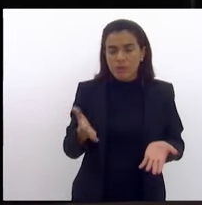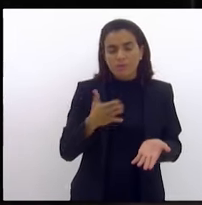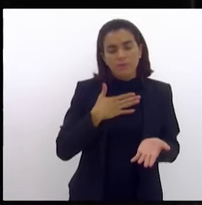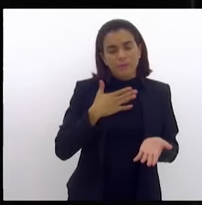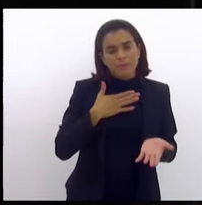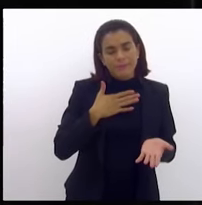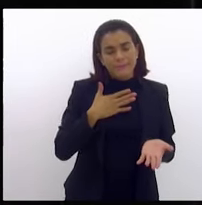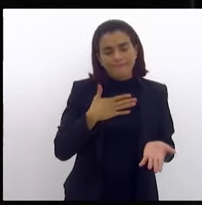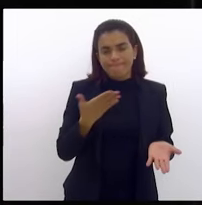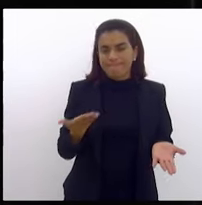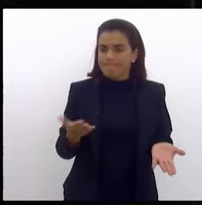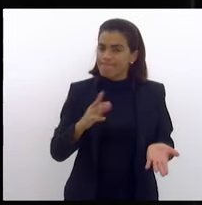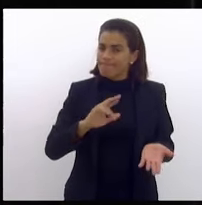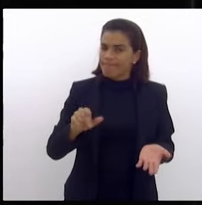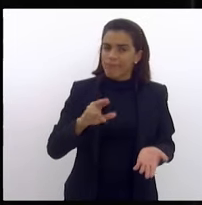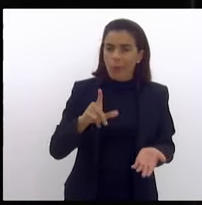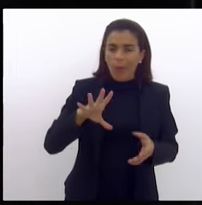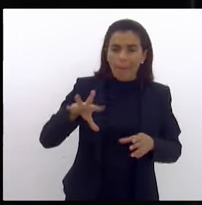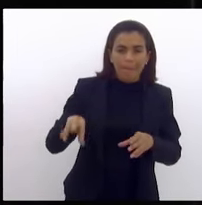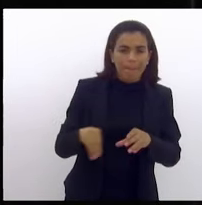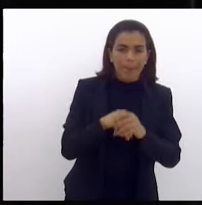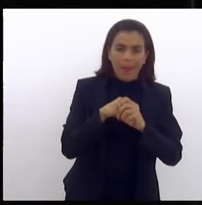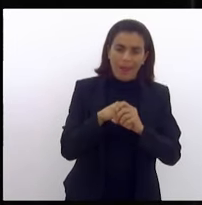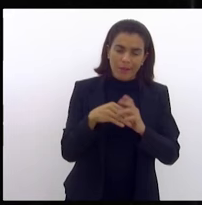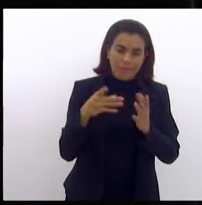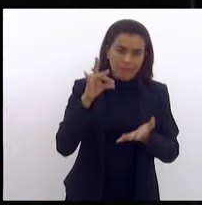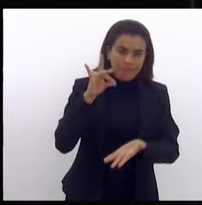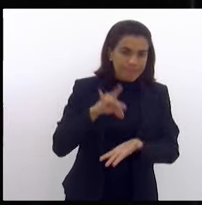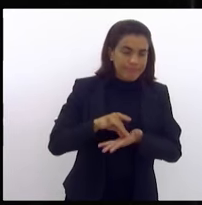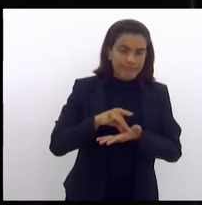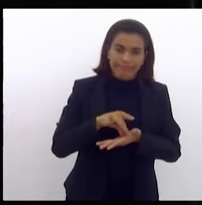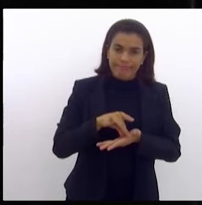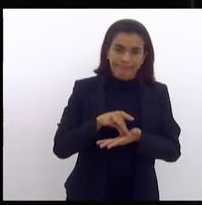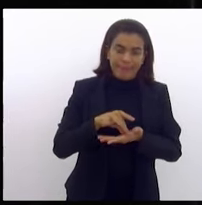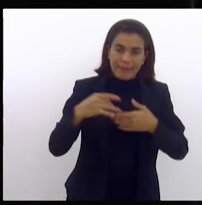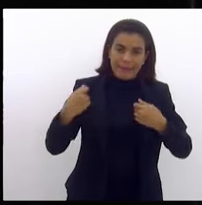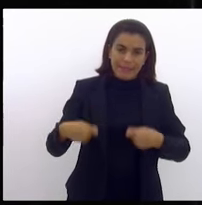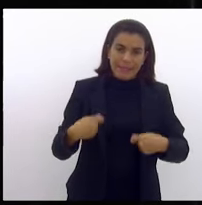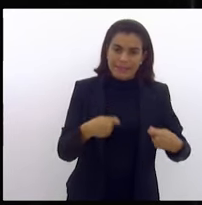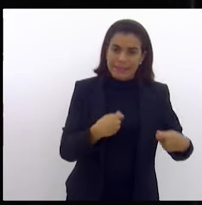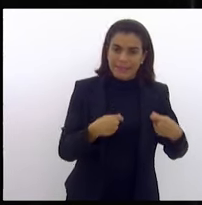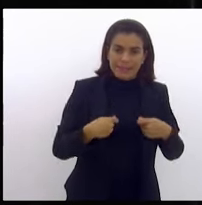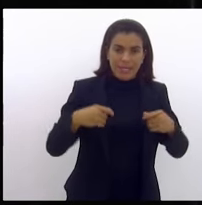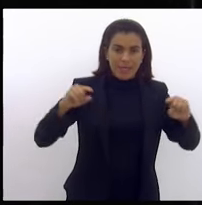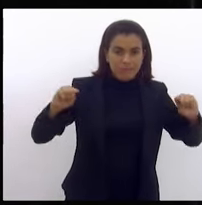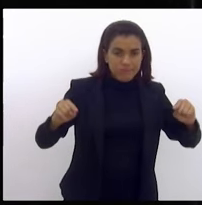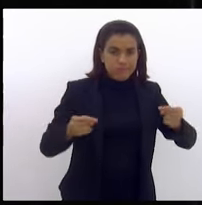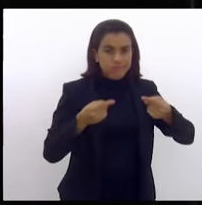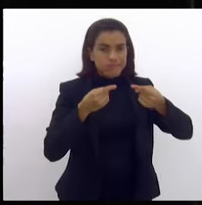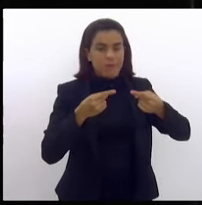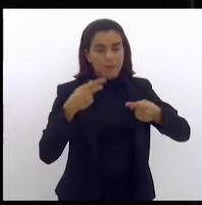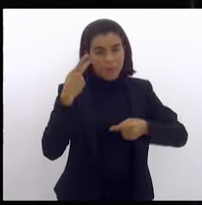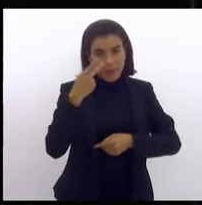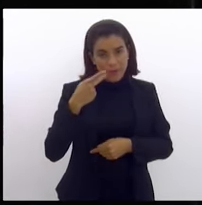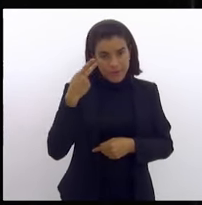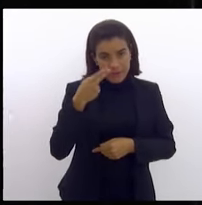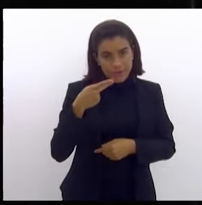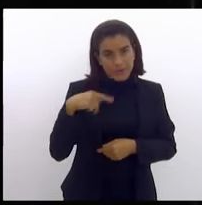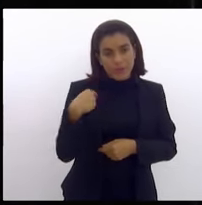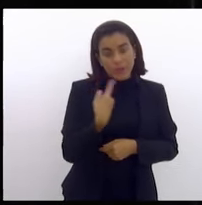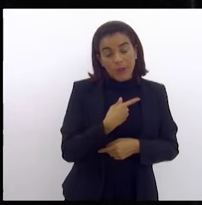mim, não fazem parte da legítima e necessária divergência política que